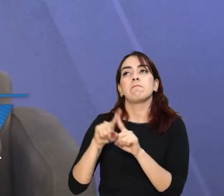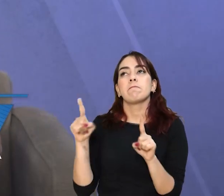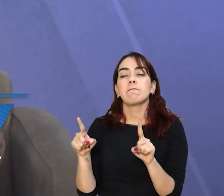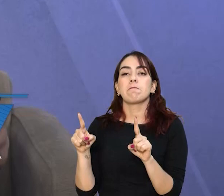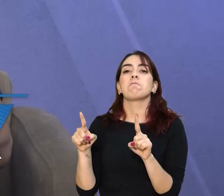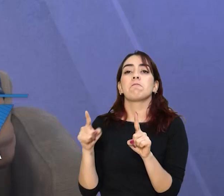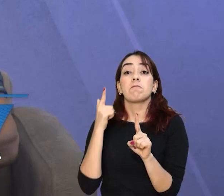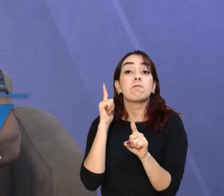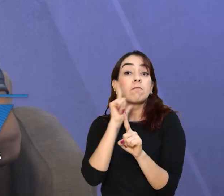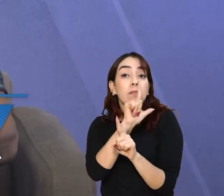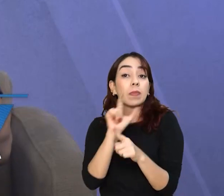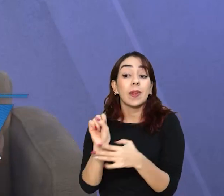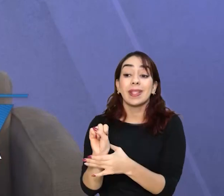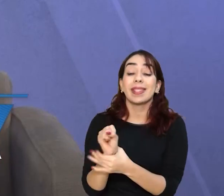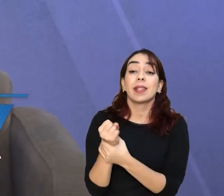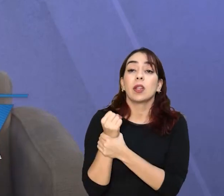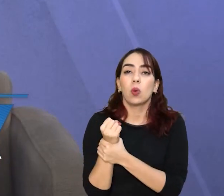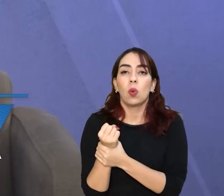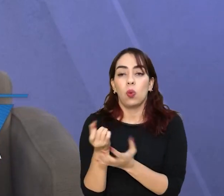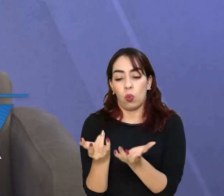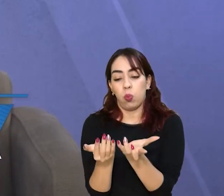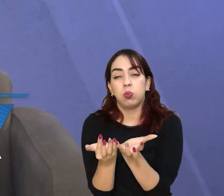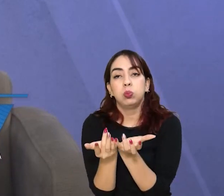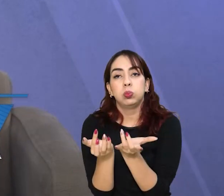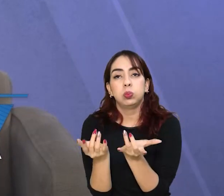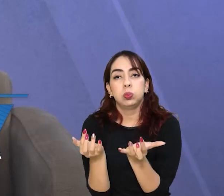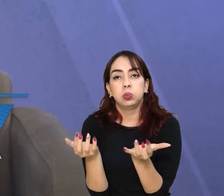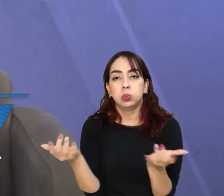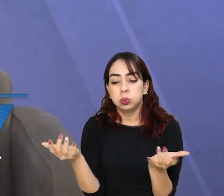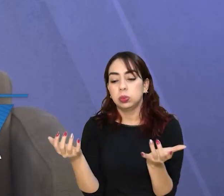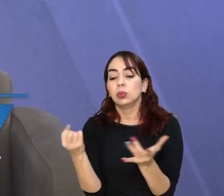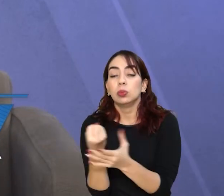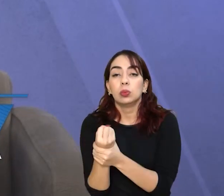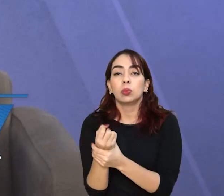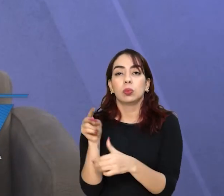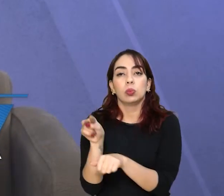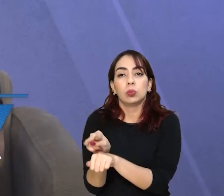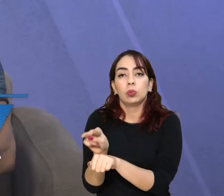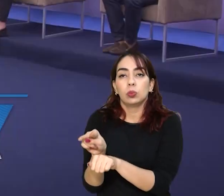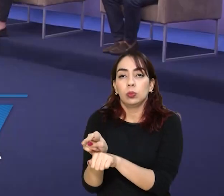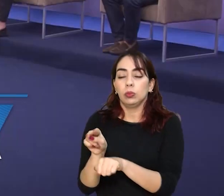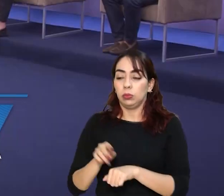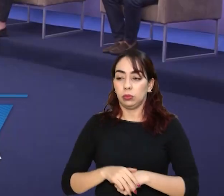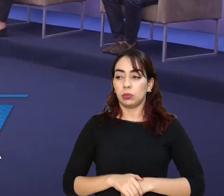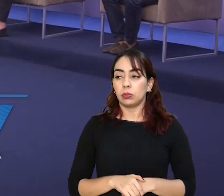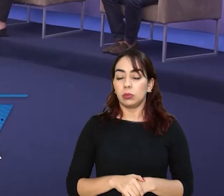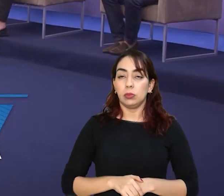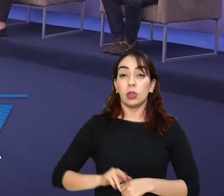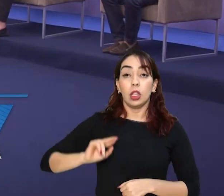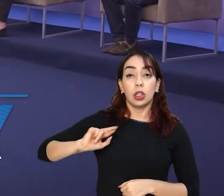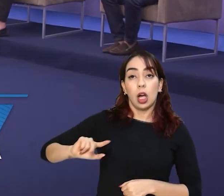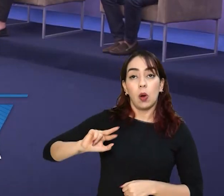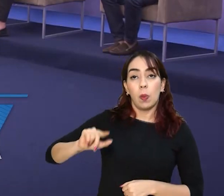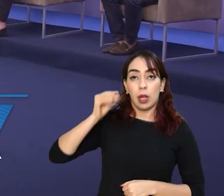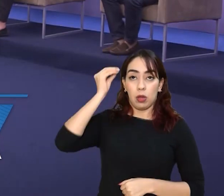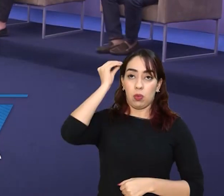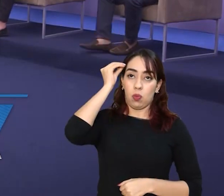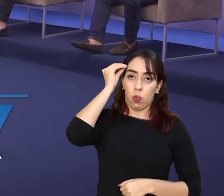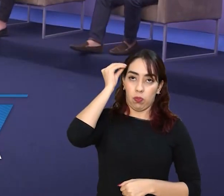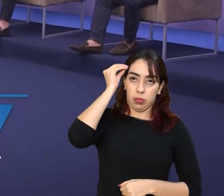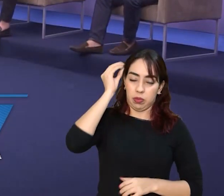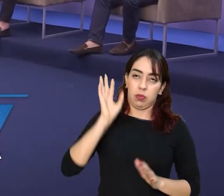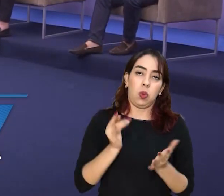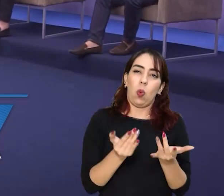gramado firmou. Mas joga lá o Floresta, logo lá o Ferroviário. Mas fica para nós, não é o gramado que o Fandeiro não ganhou o carro do